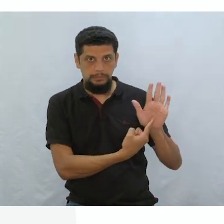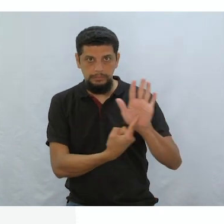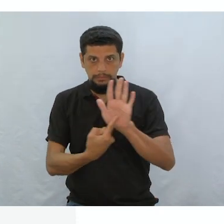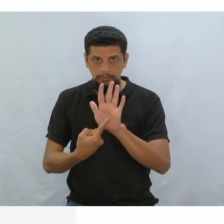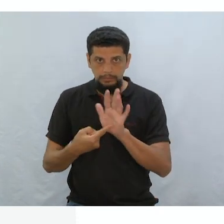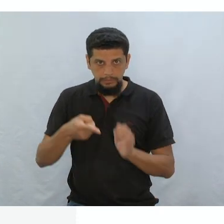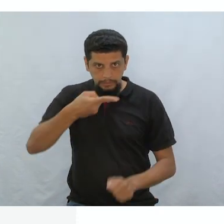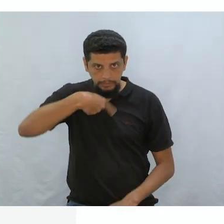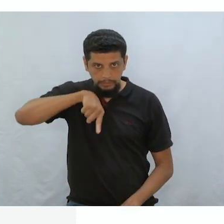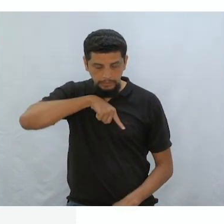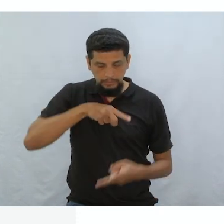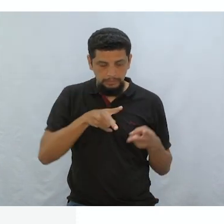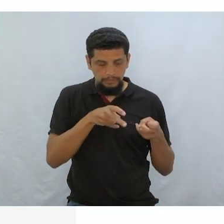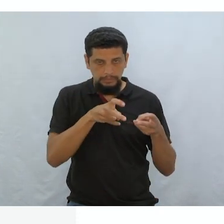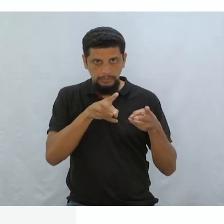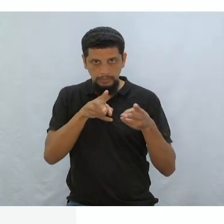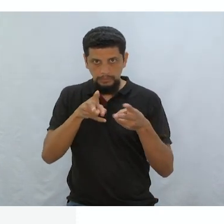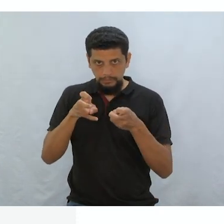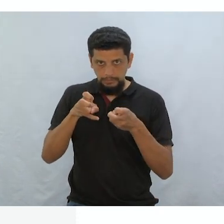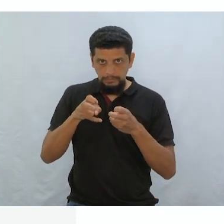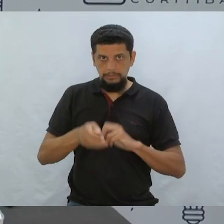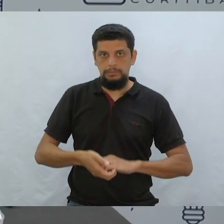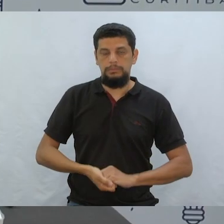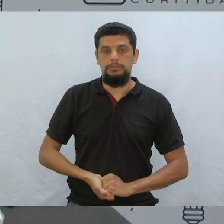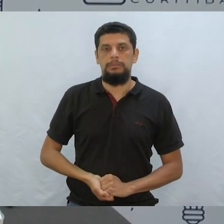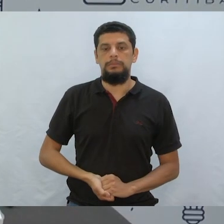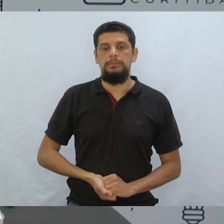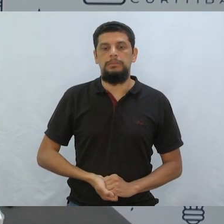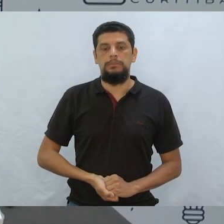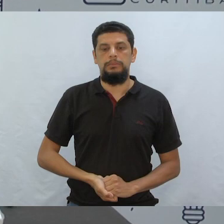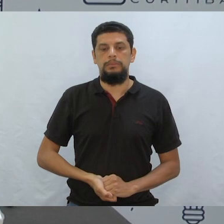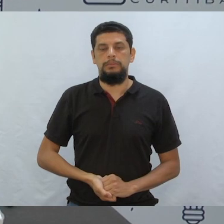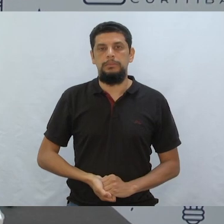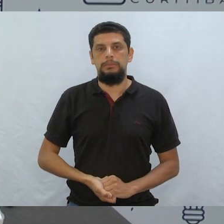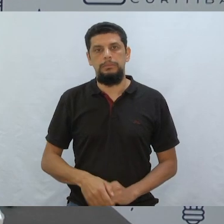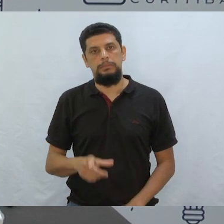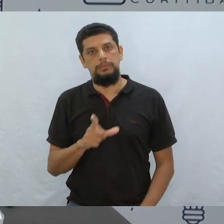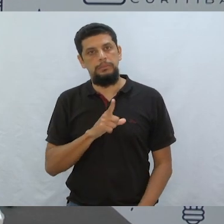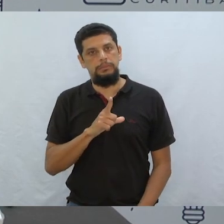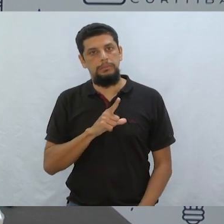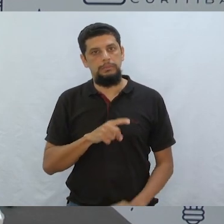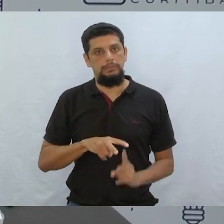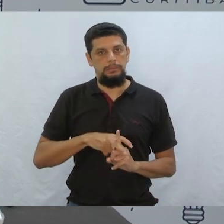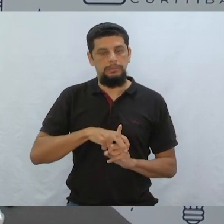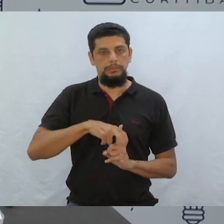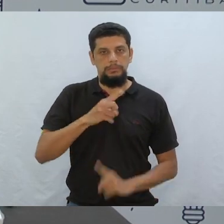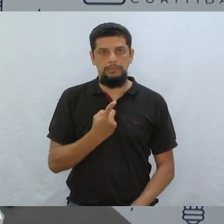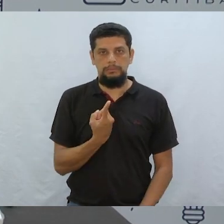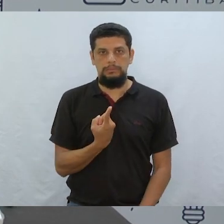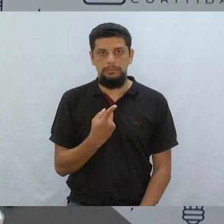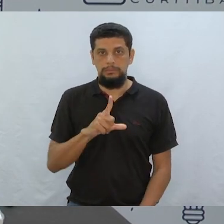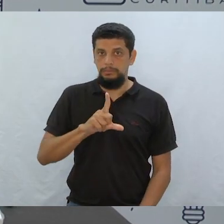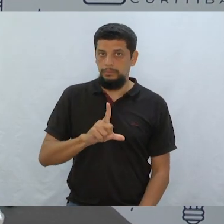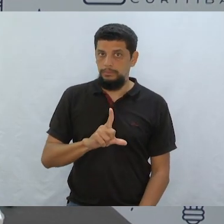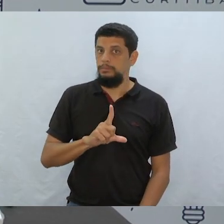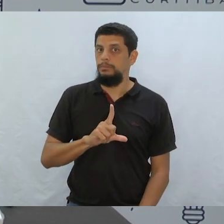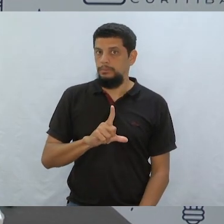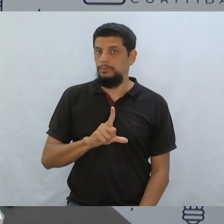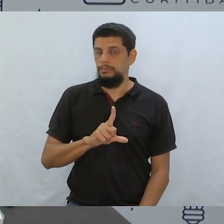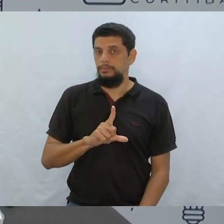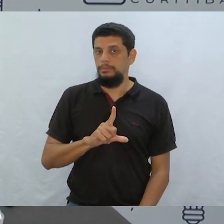aqui para vocês, para nós observarmos. Eu vou guardar esse aqui. Olha, aqui temos uma garrafa de